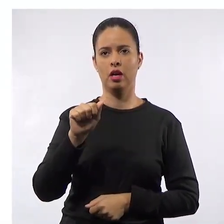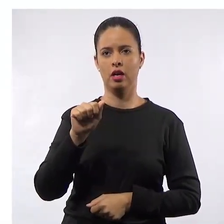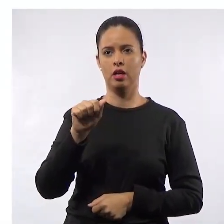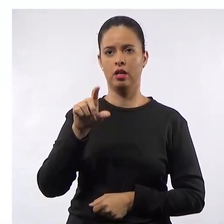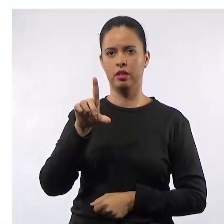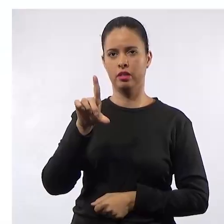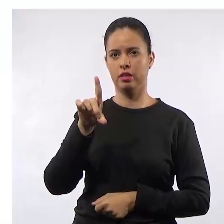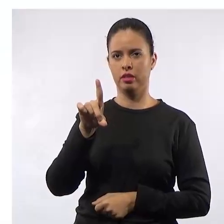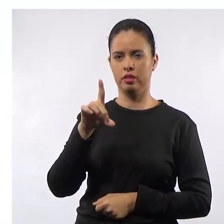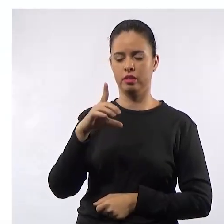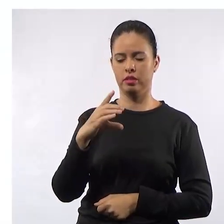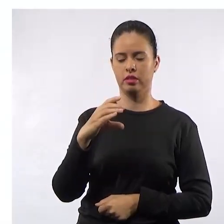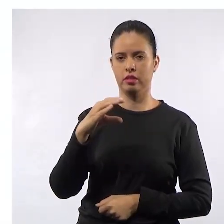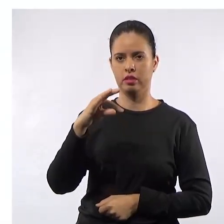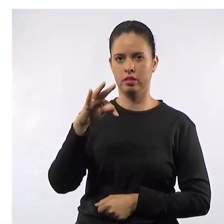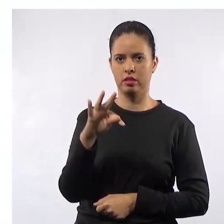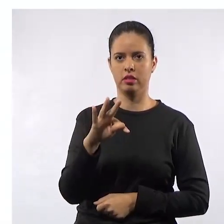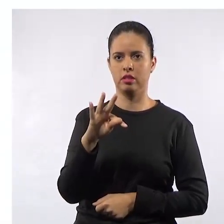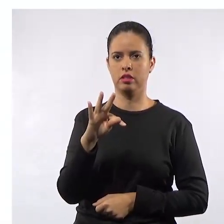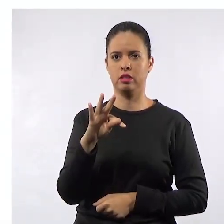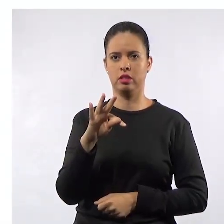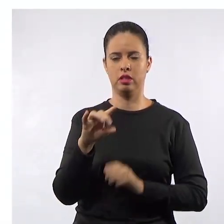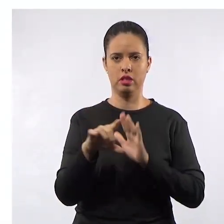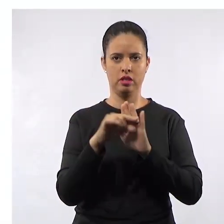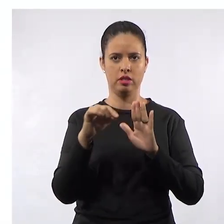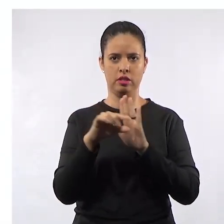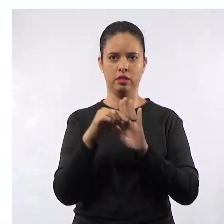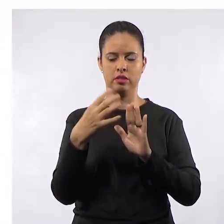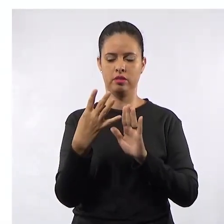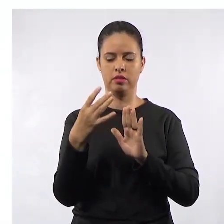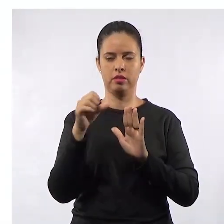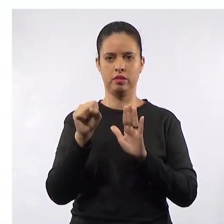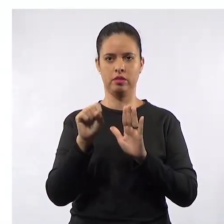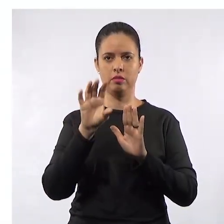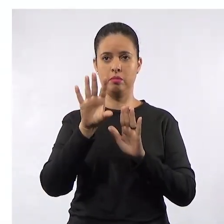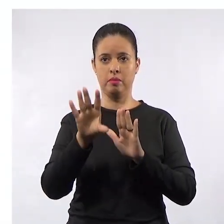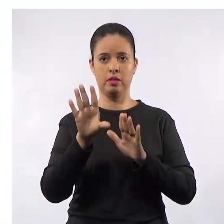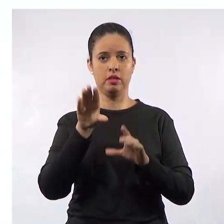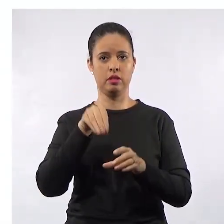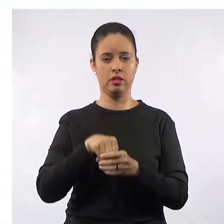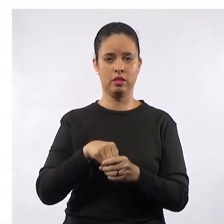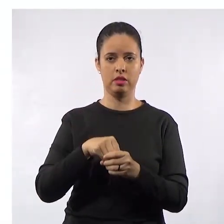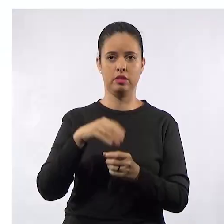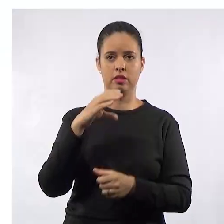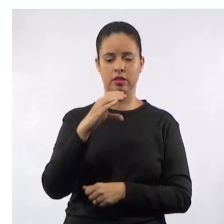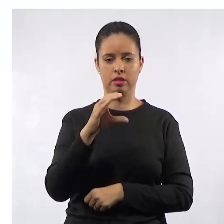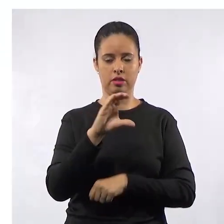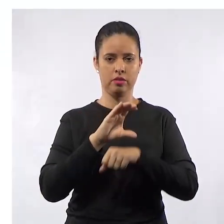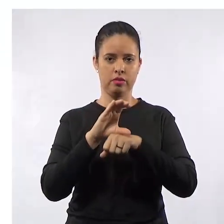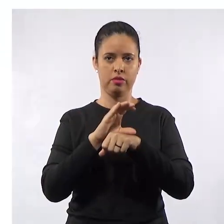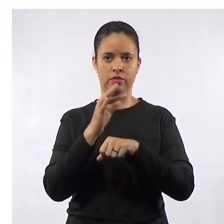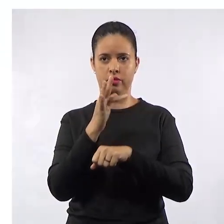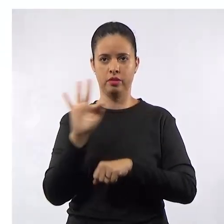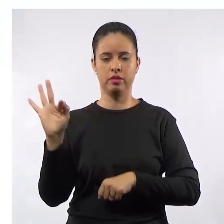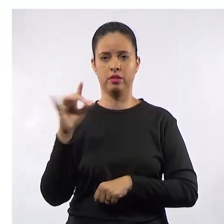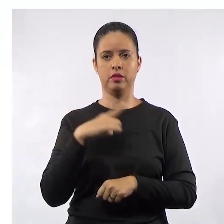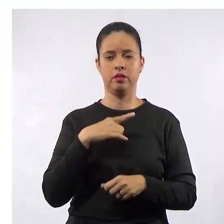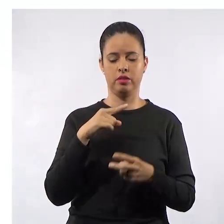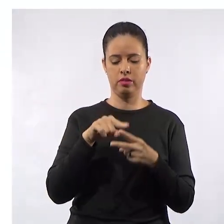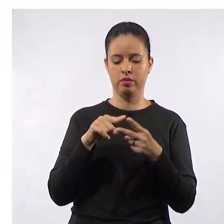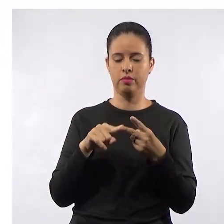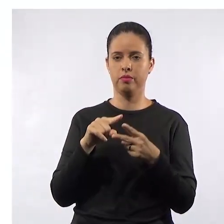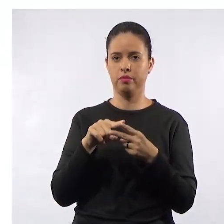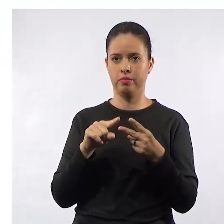ADCT está no artigo 48 e na nossa Constituição Federal de 88 tem 2 mandamentos em seu